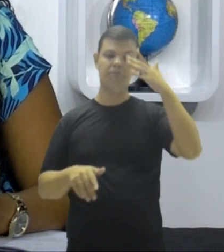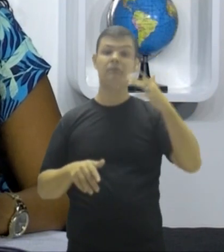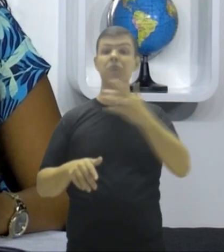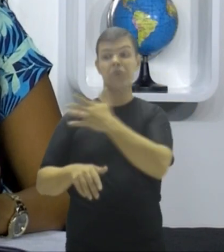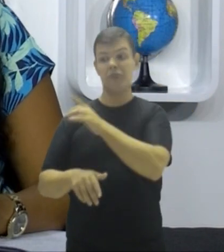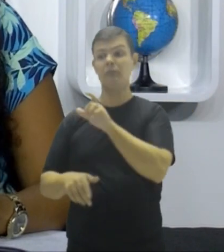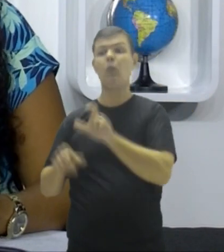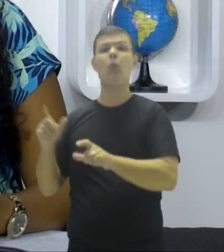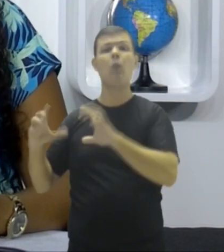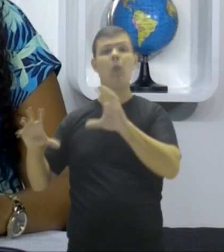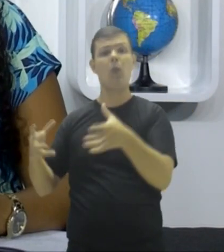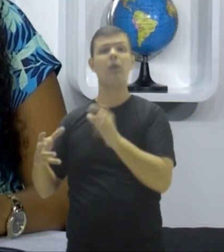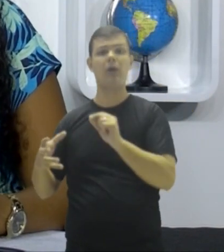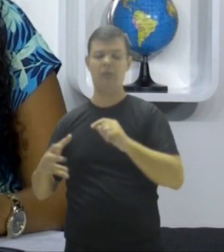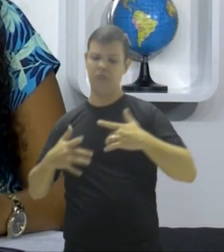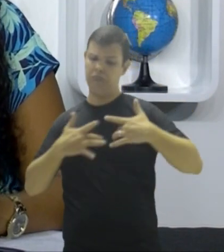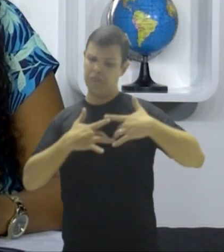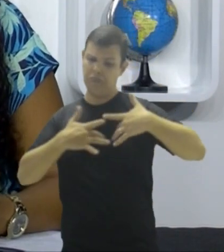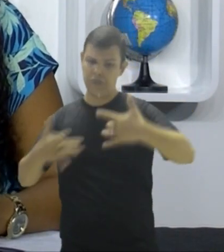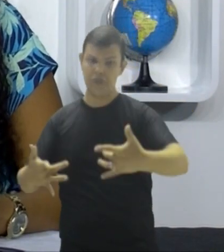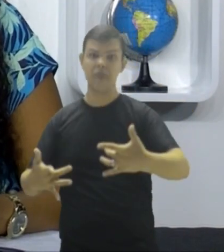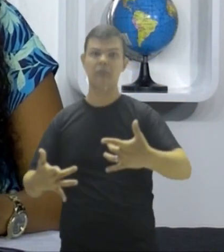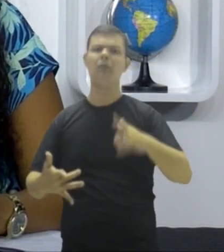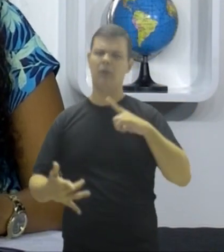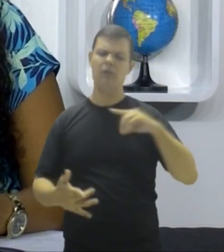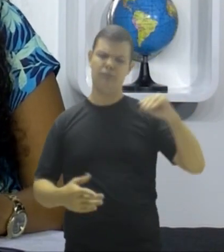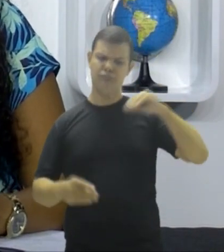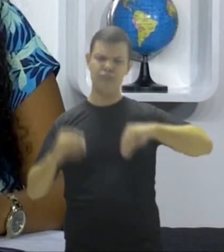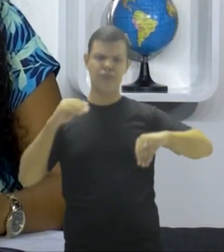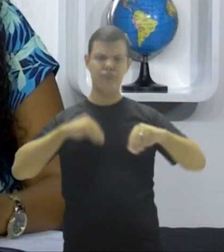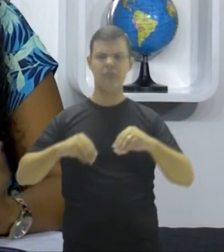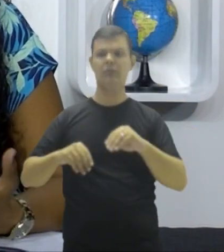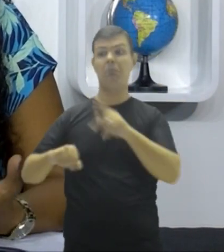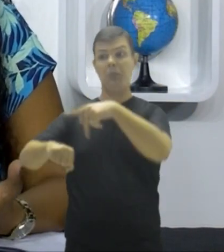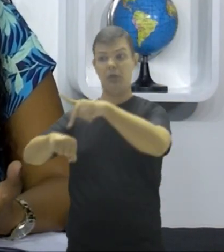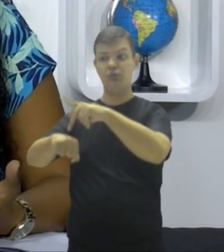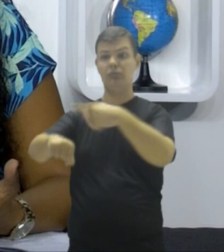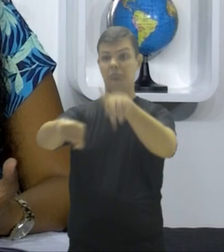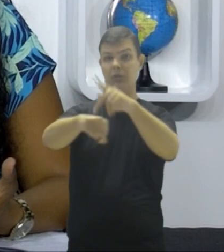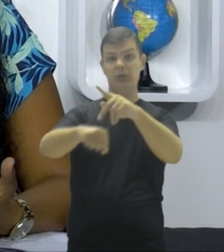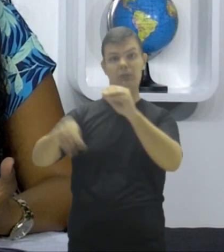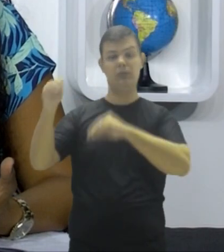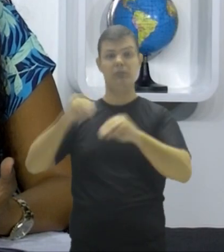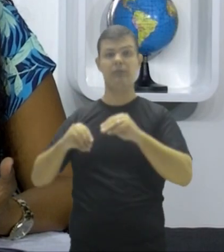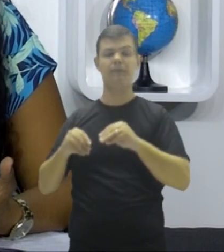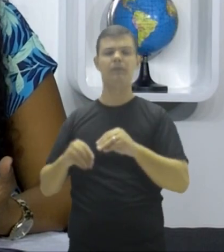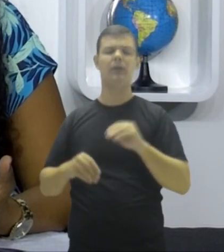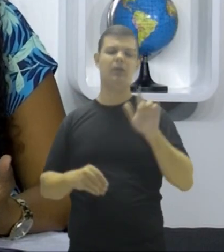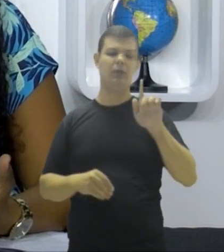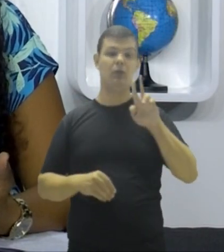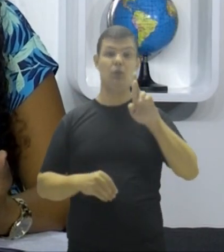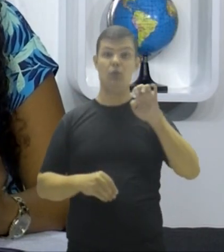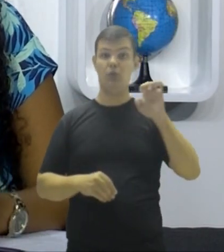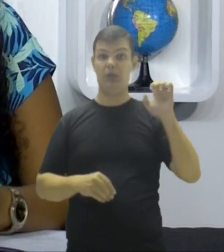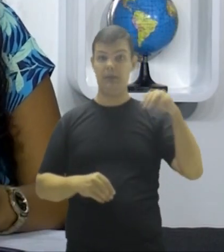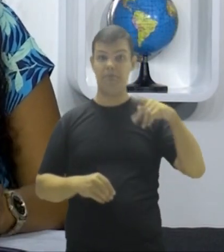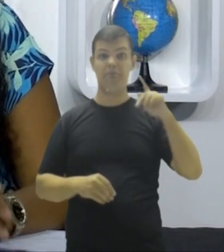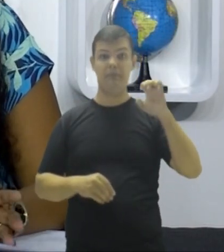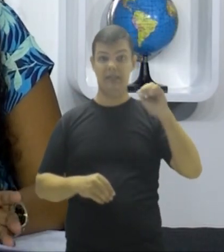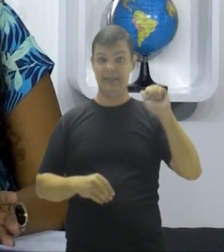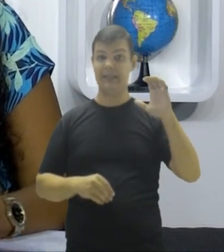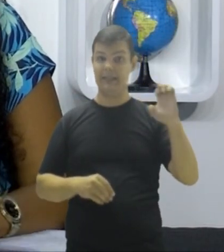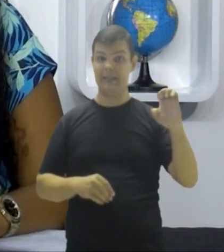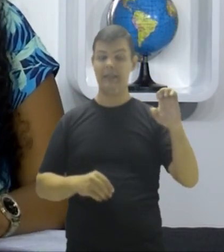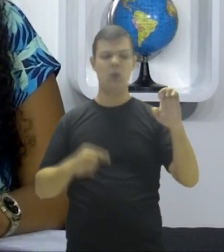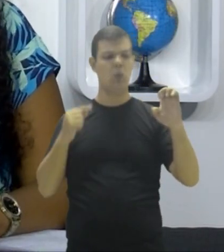vezes, voluntários, mas essas pessoas recebem, inclusive, recursos de outros países. O Greenpeace é um órgão que atua no Brasil, mas